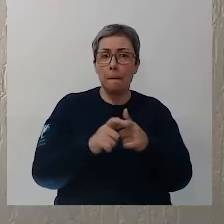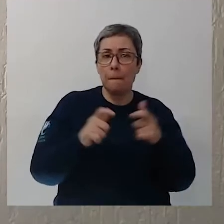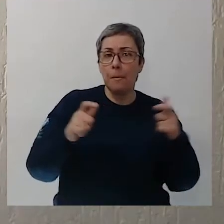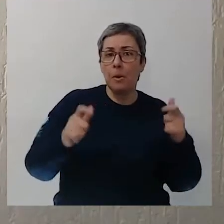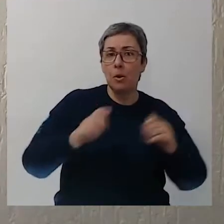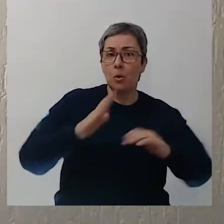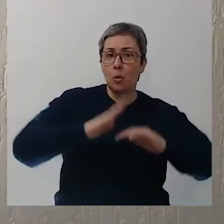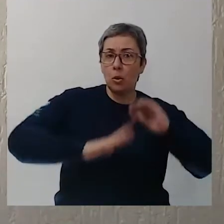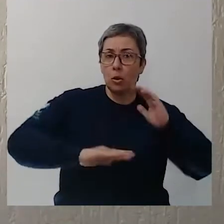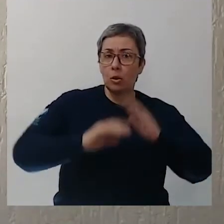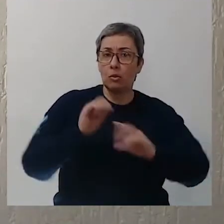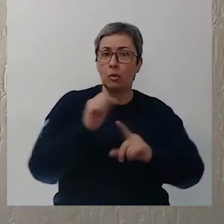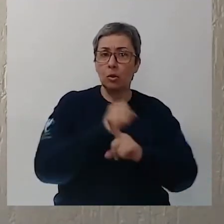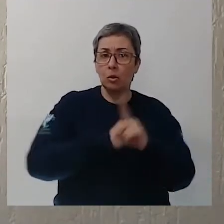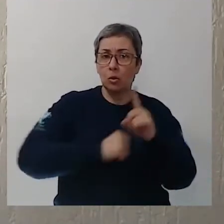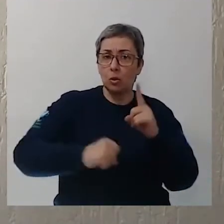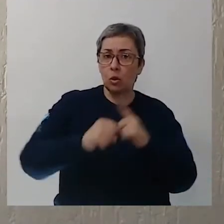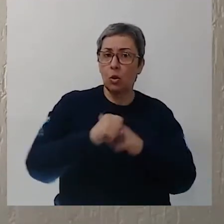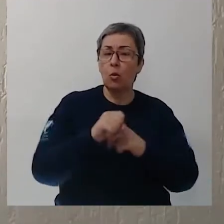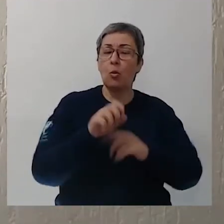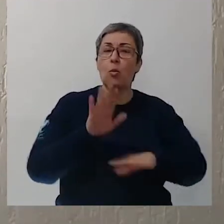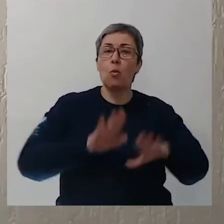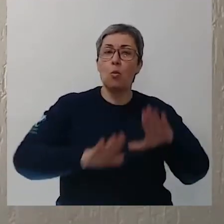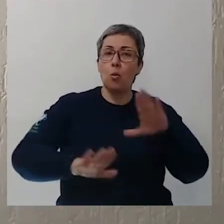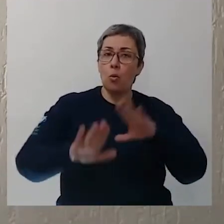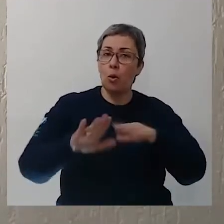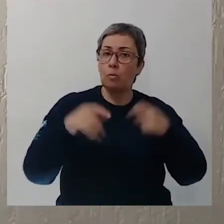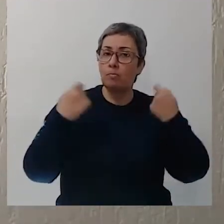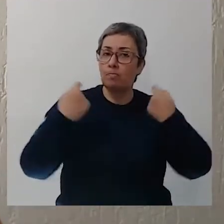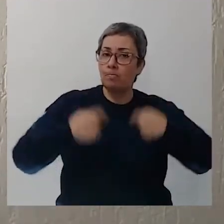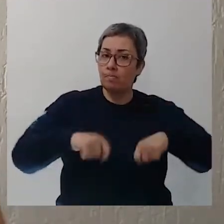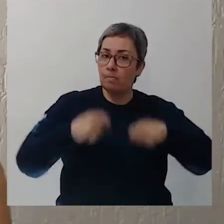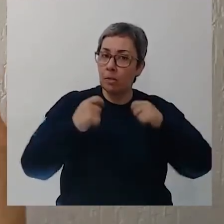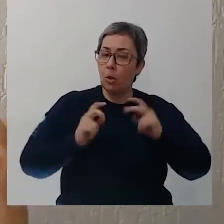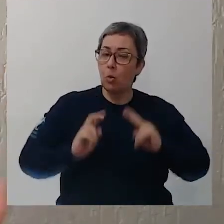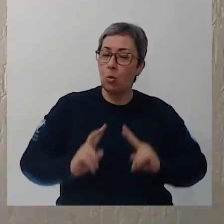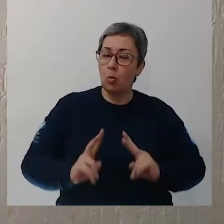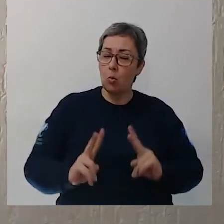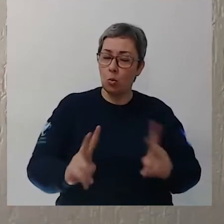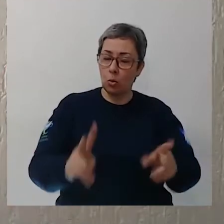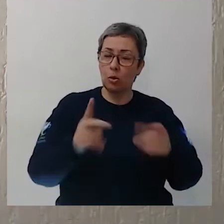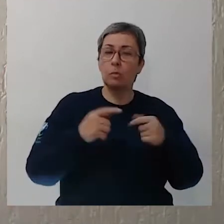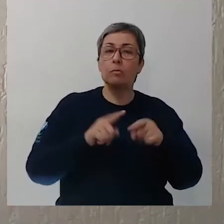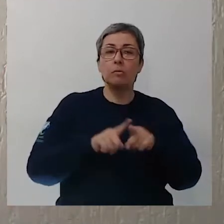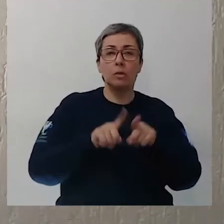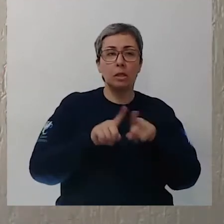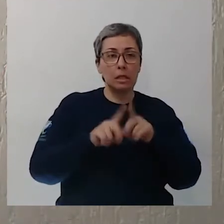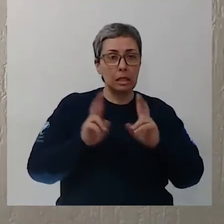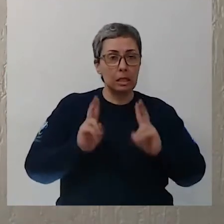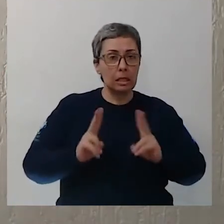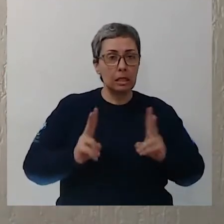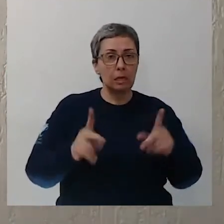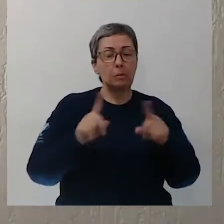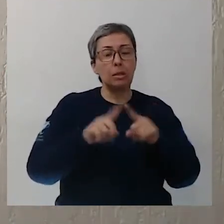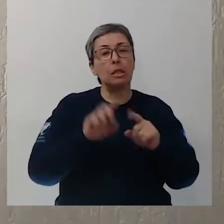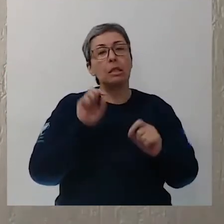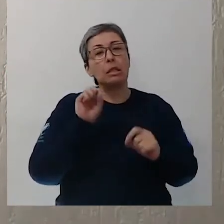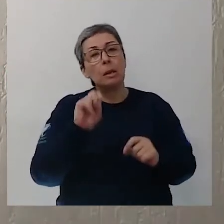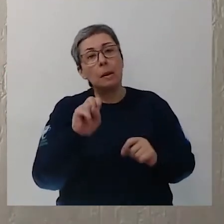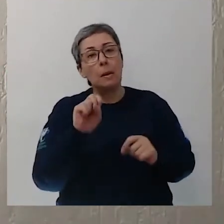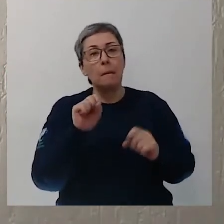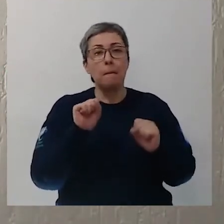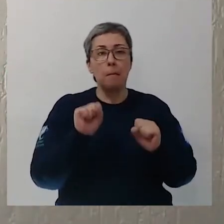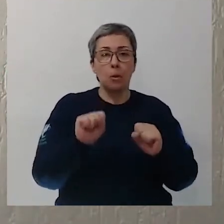atividades sociais, os cuidados precisam continuar, né? A gente precisa manter aí os cuidados. Então, sempre que